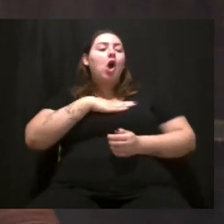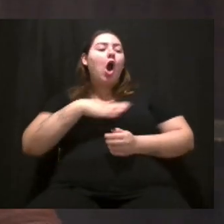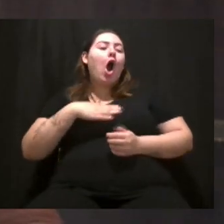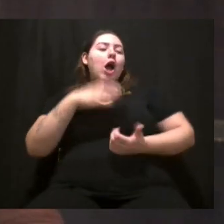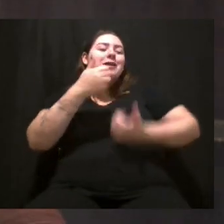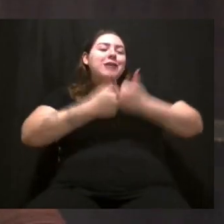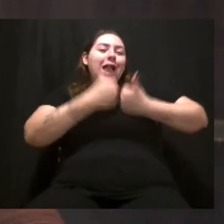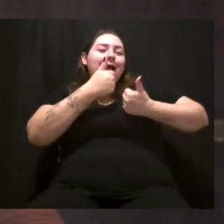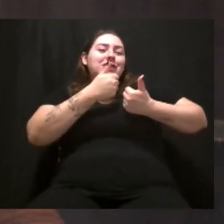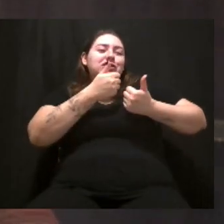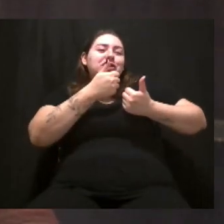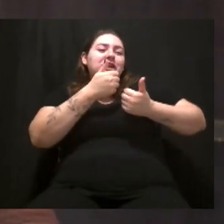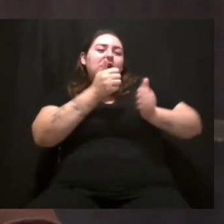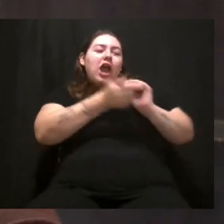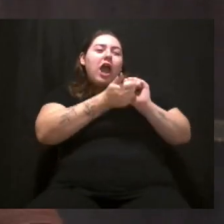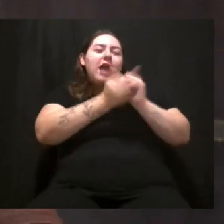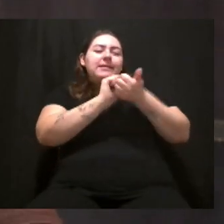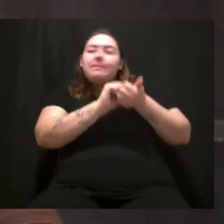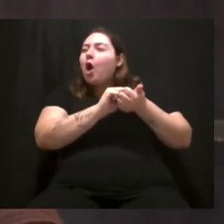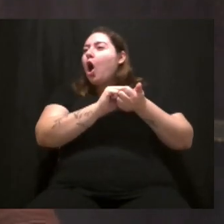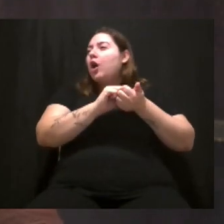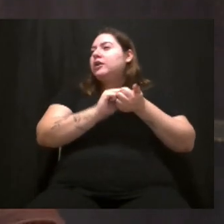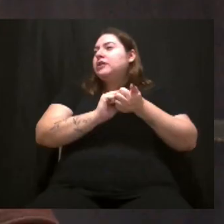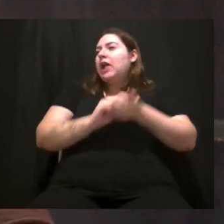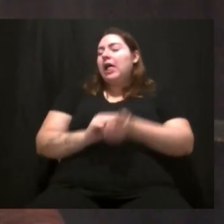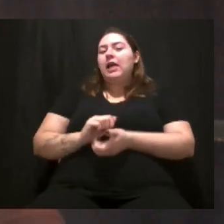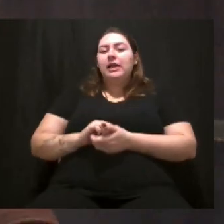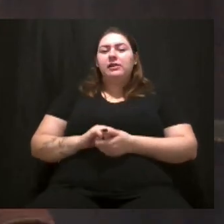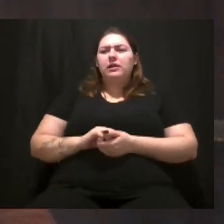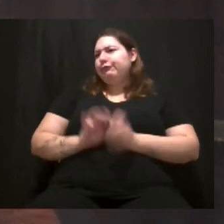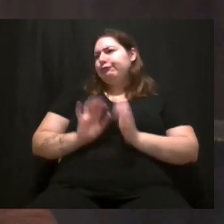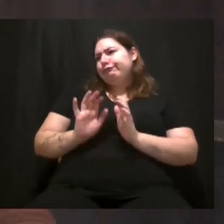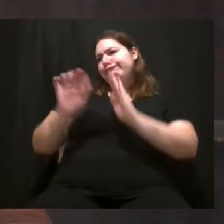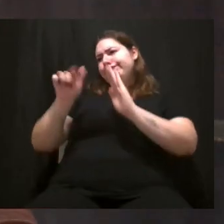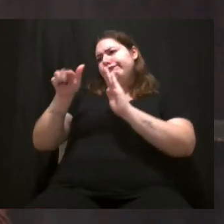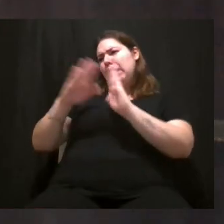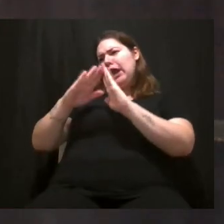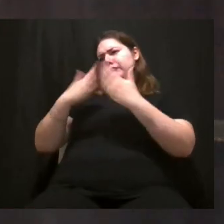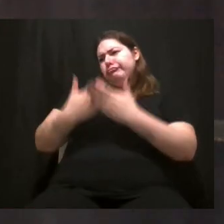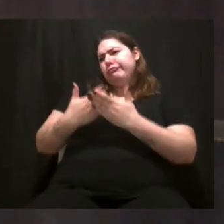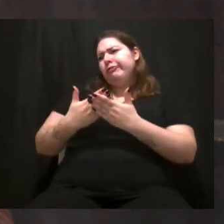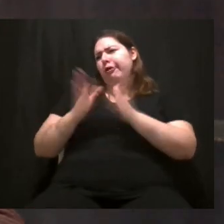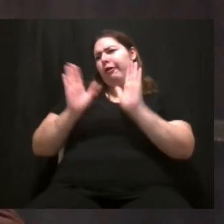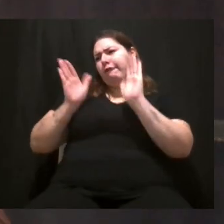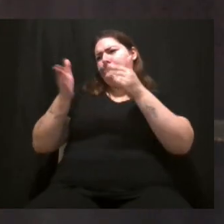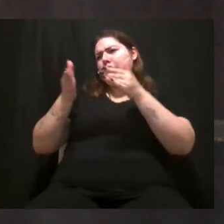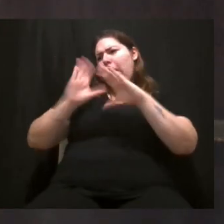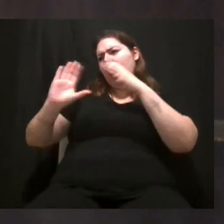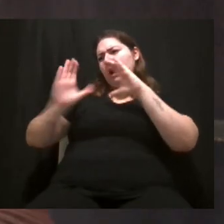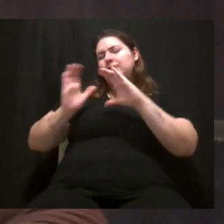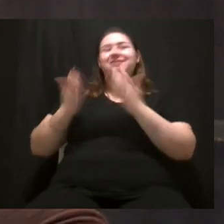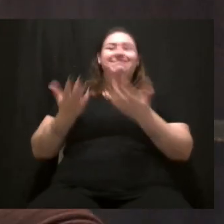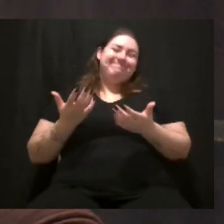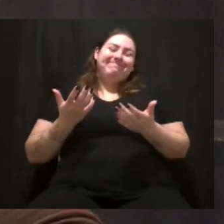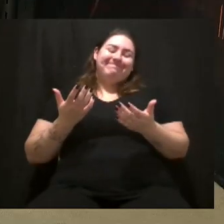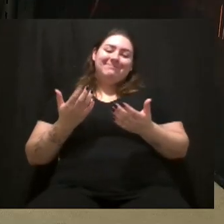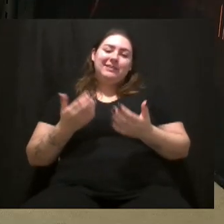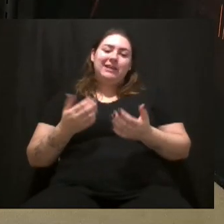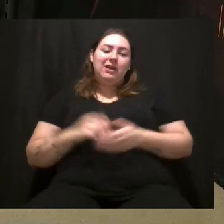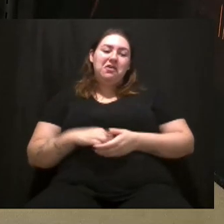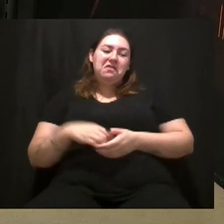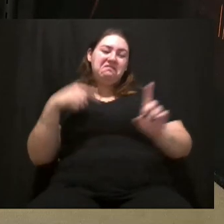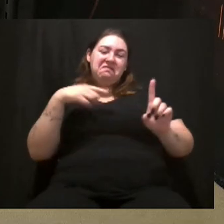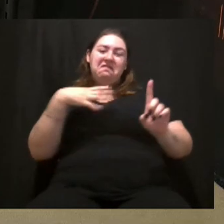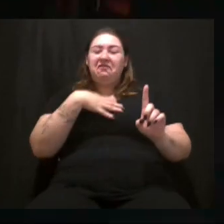a melhor e maior atividade é coral, a criança vai ser infeliz lá, né? Não vai dar certo. Né? É verdade. É verdade,